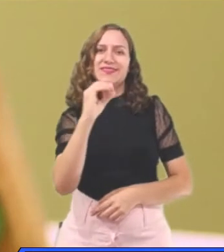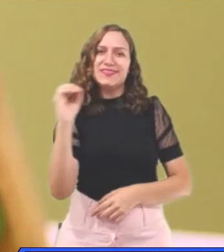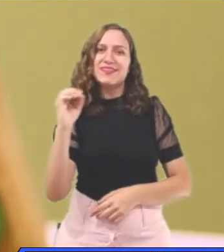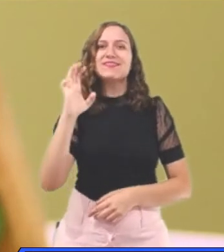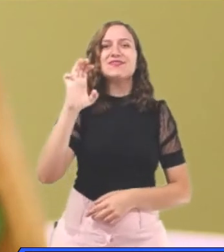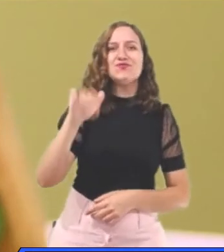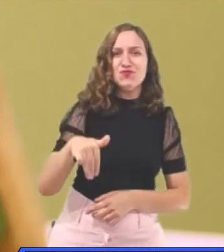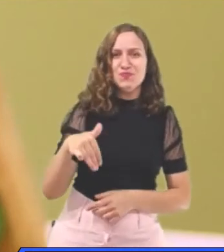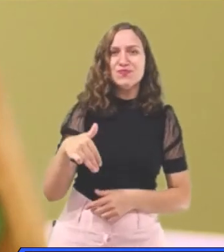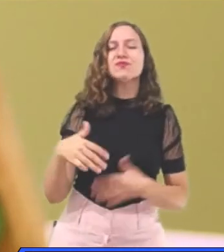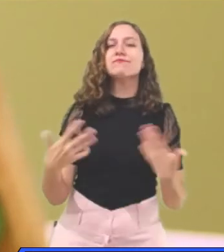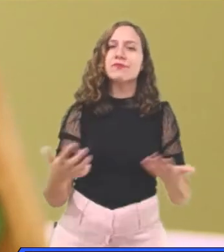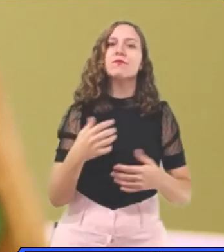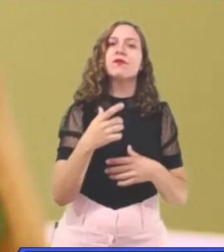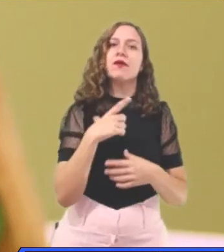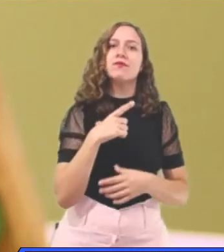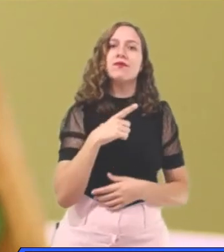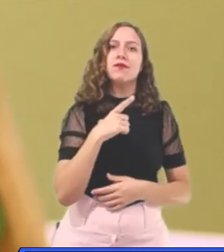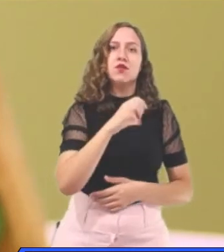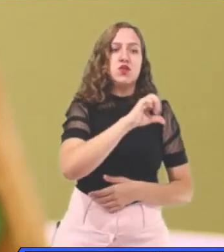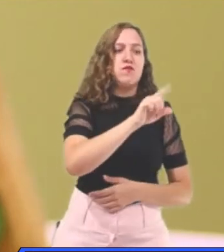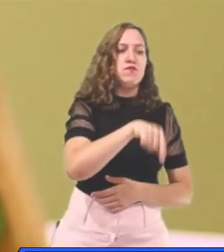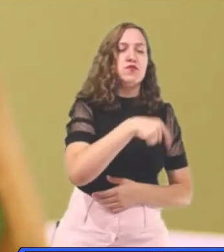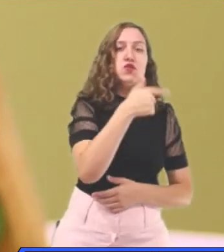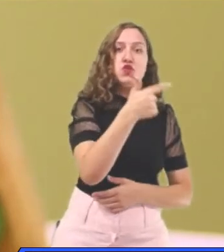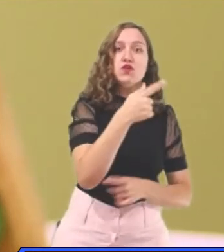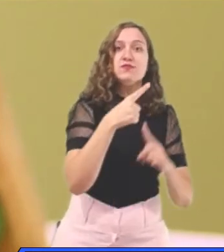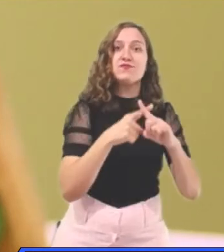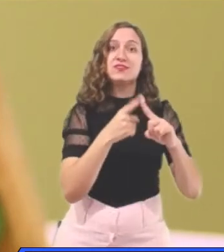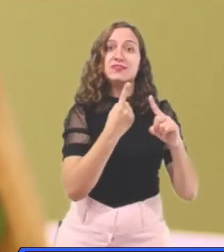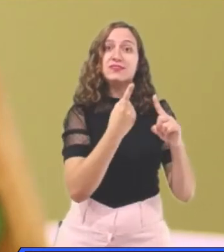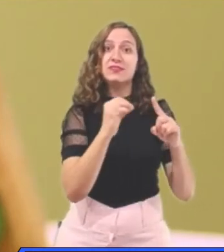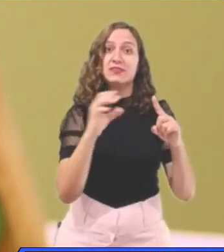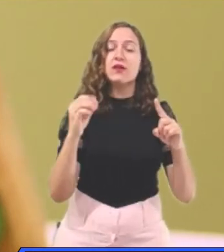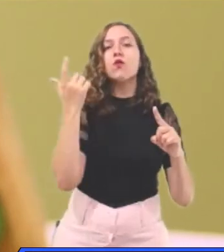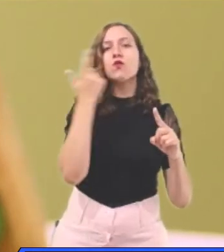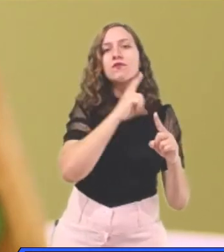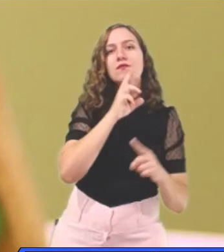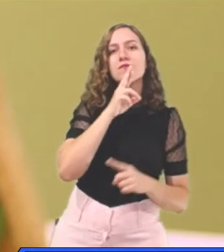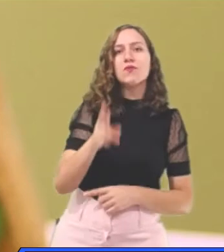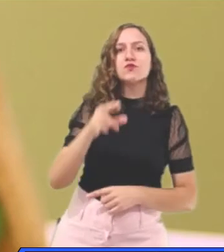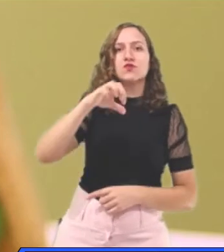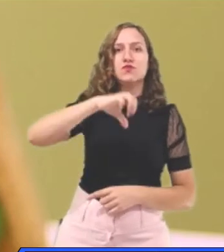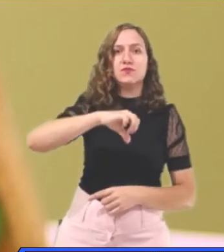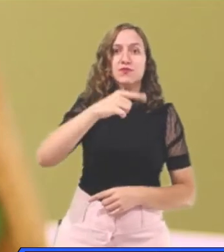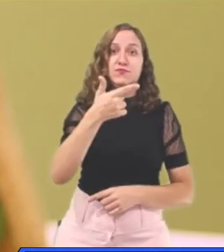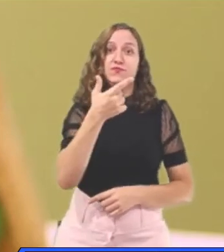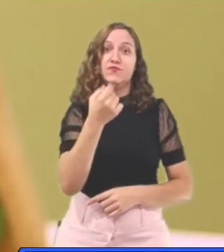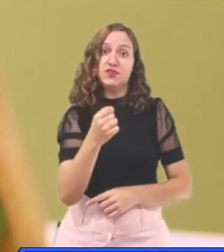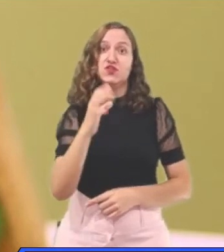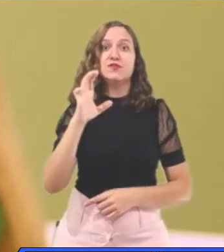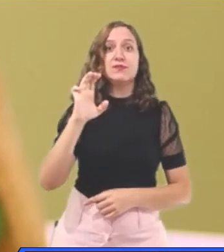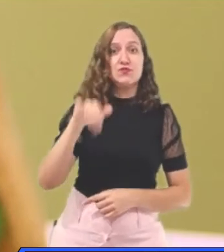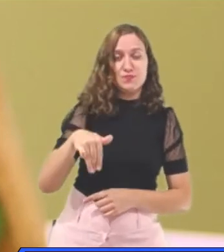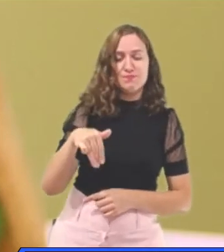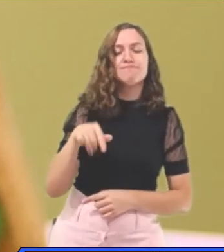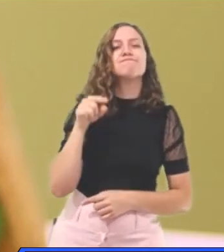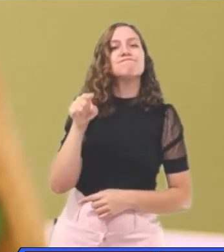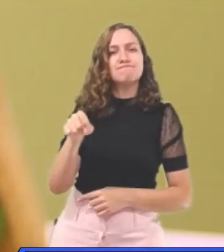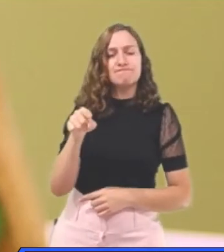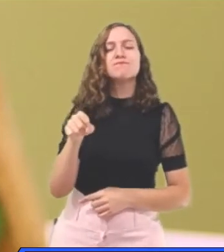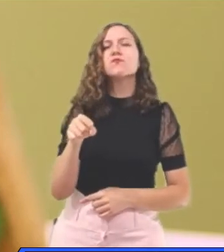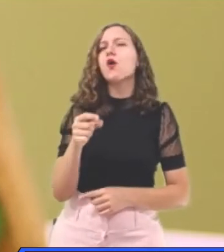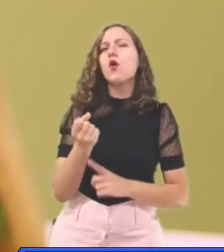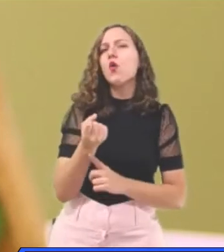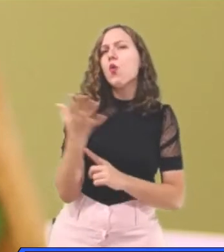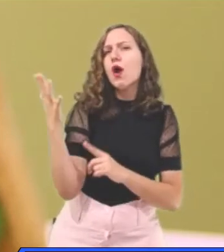ter 920 centímetros. Agora, tranquilo. Em 920 centímetros,